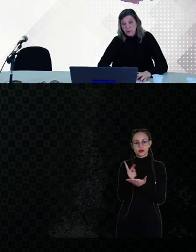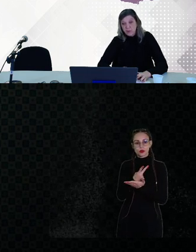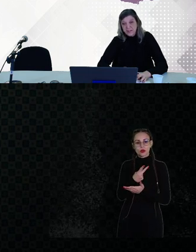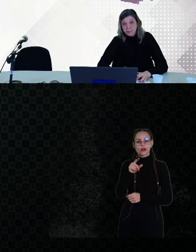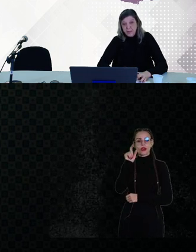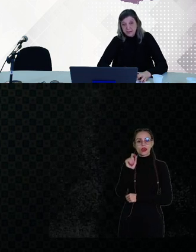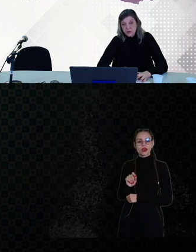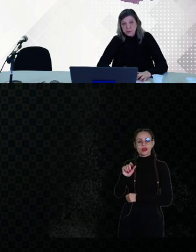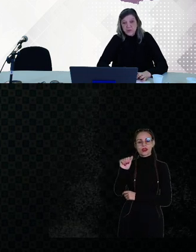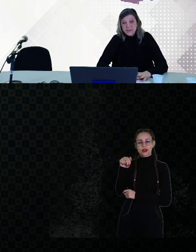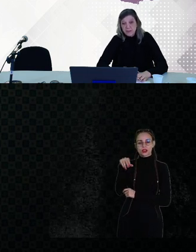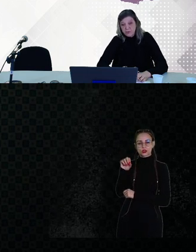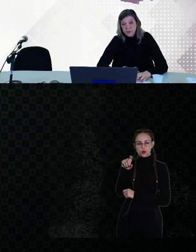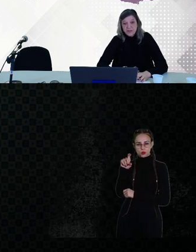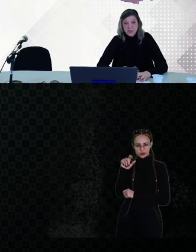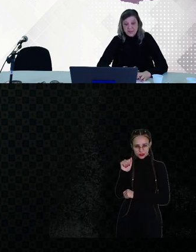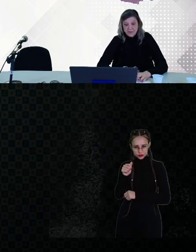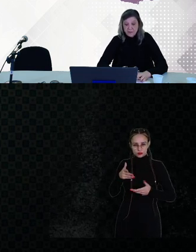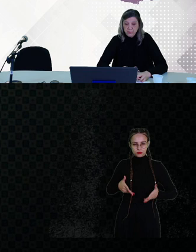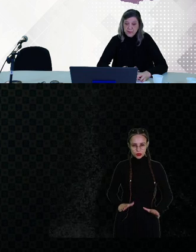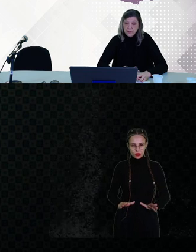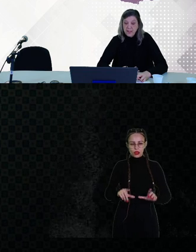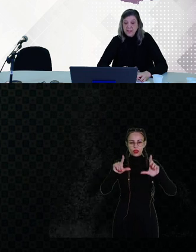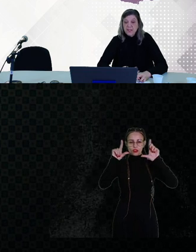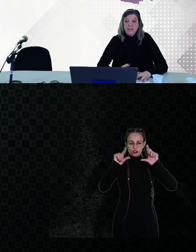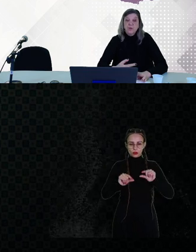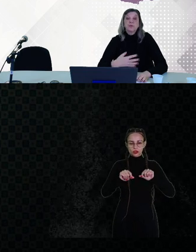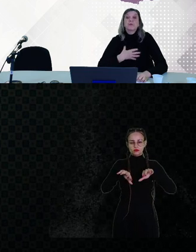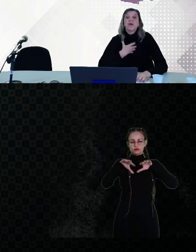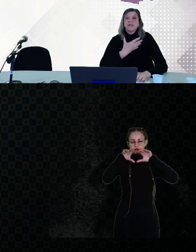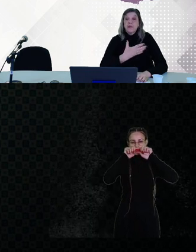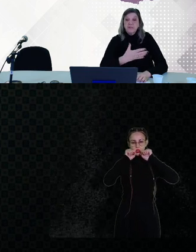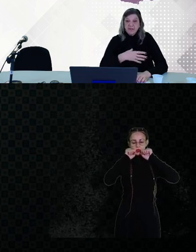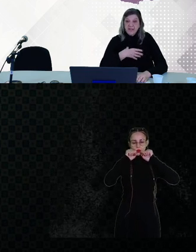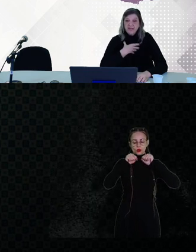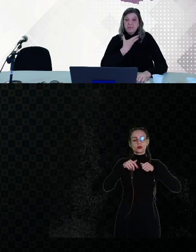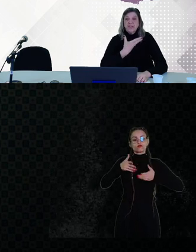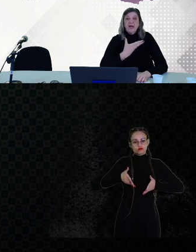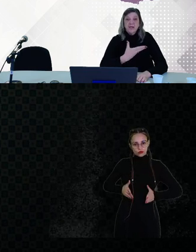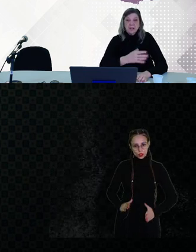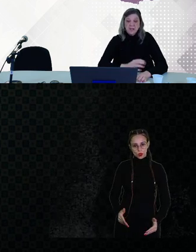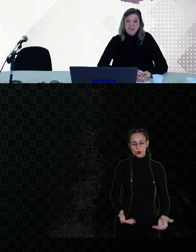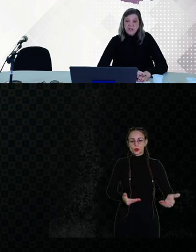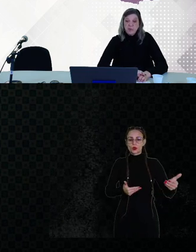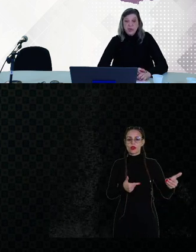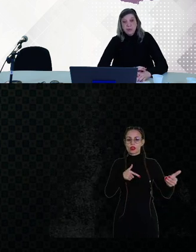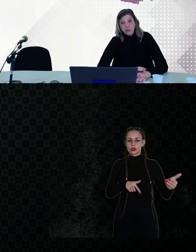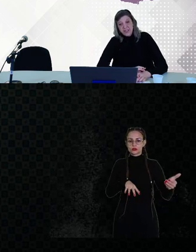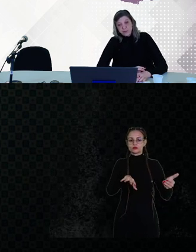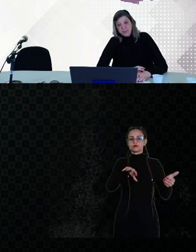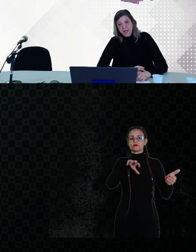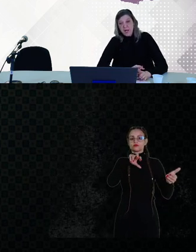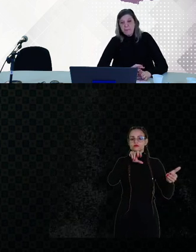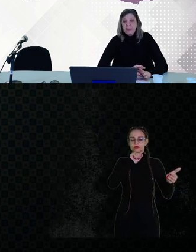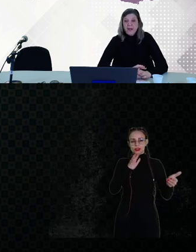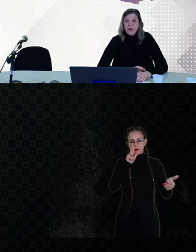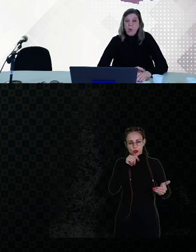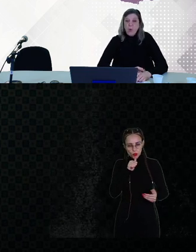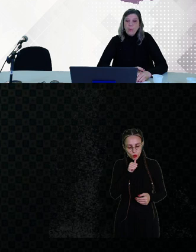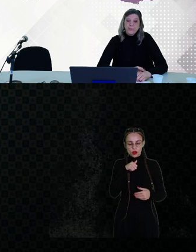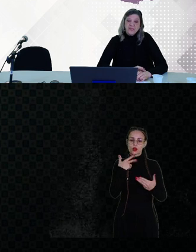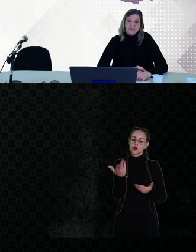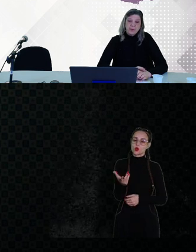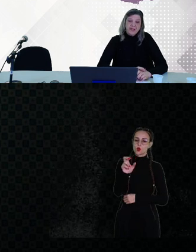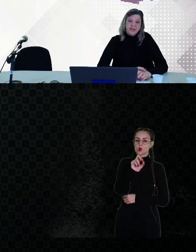ou anóxia de parto, diminuição da oxigenação, né? Quando esse bebê vai respirar, ele demora um pouco para respirar,